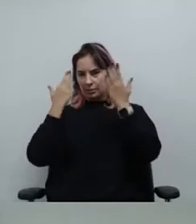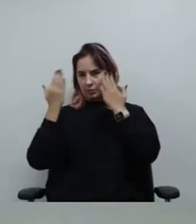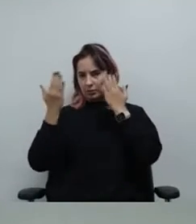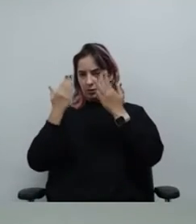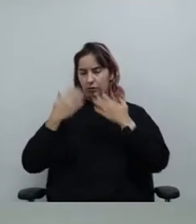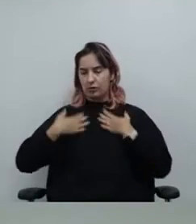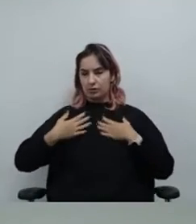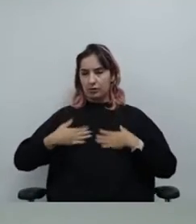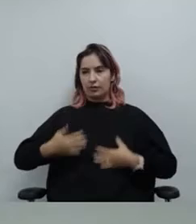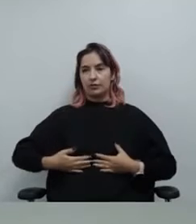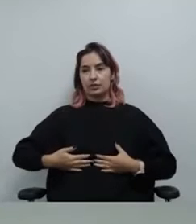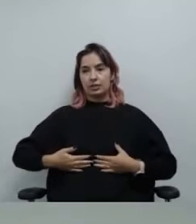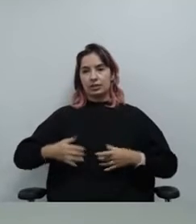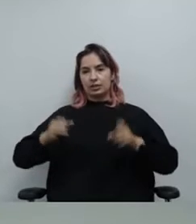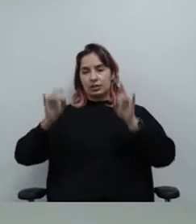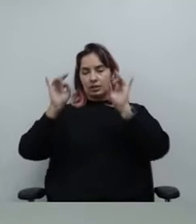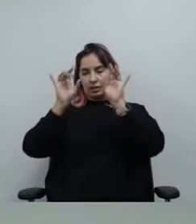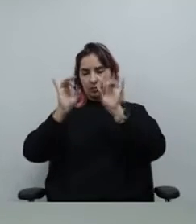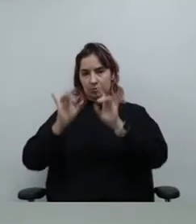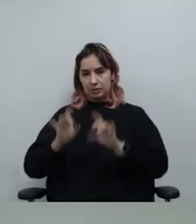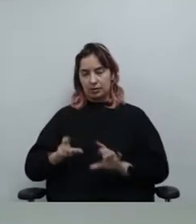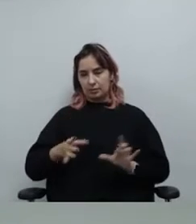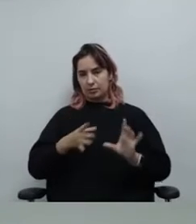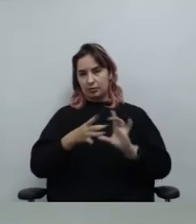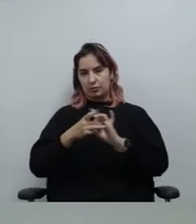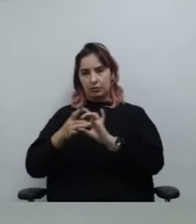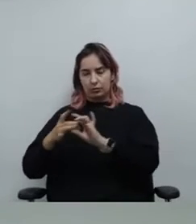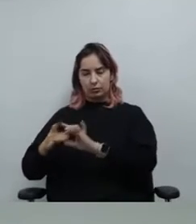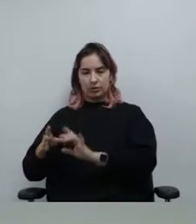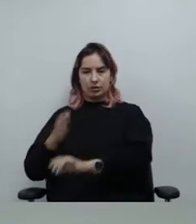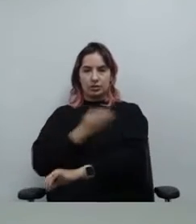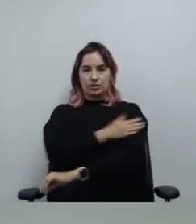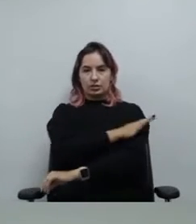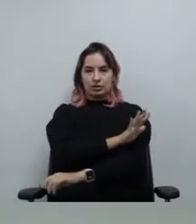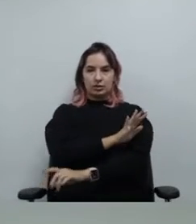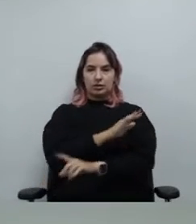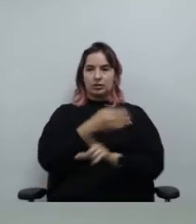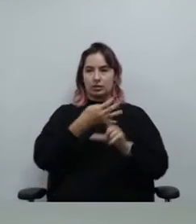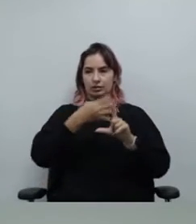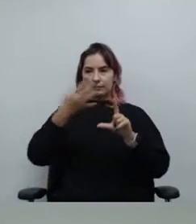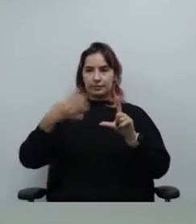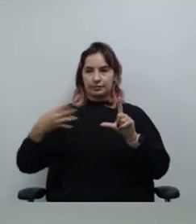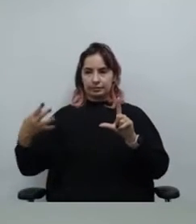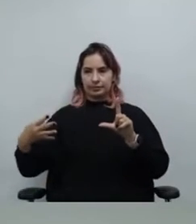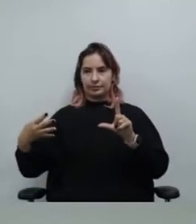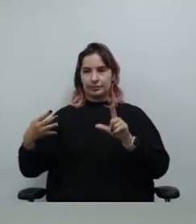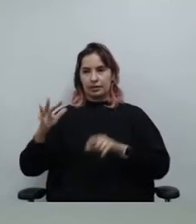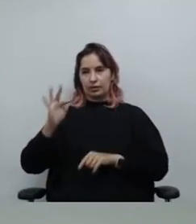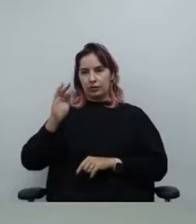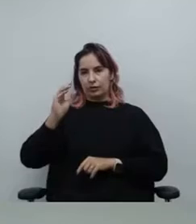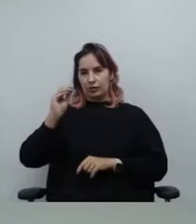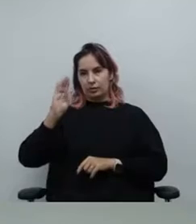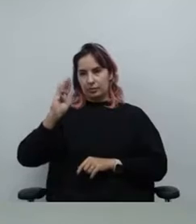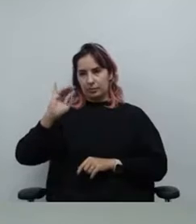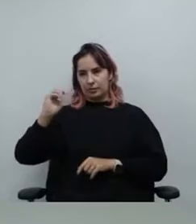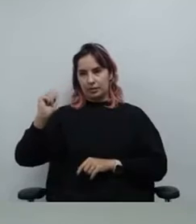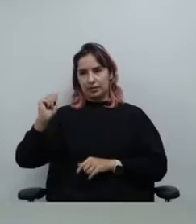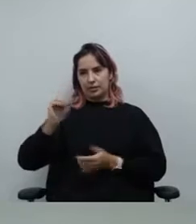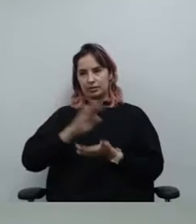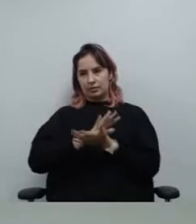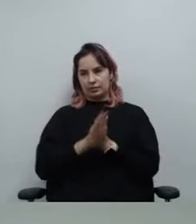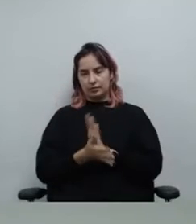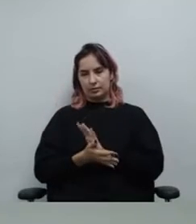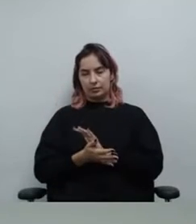quanto física, especialmente em um contexto de racismo e LGBTQI-fobia estruturais no